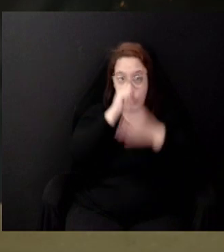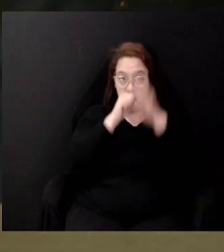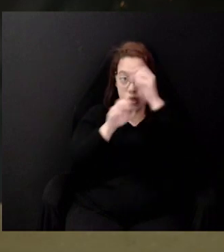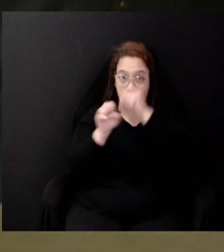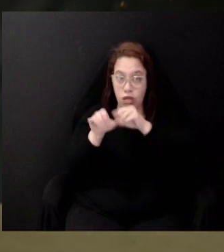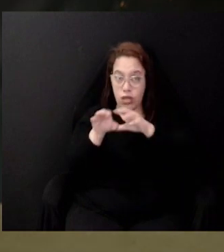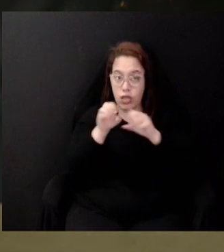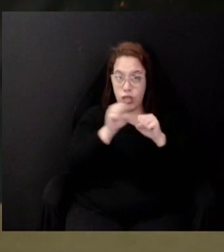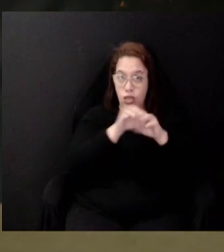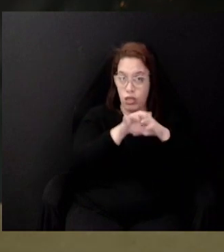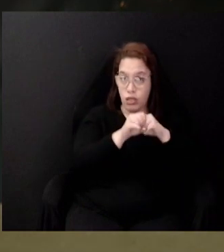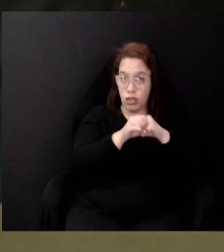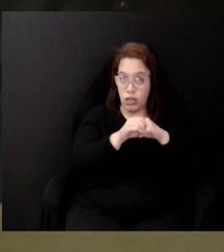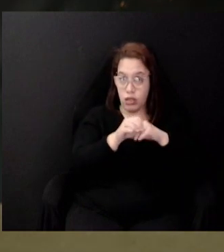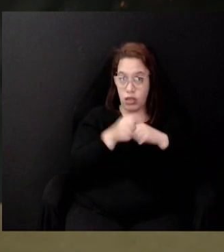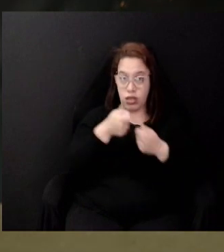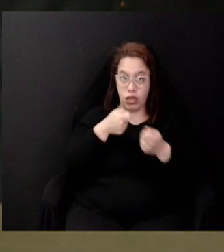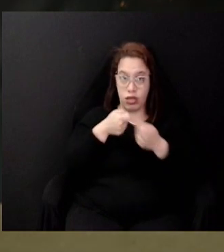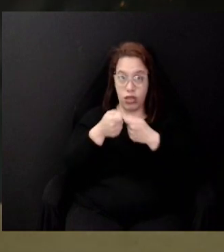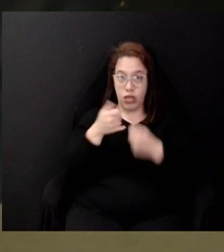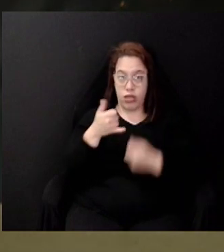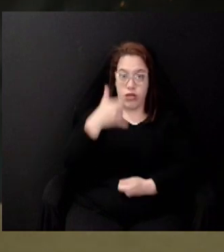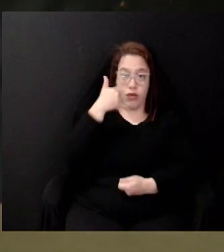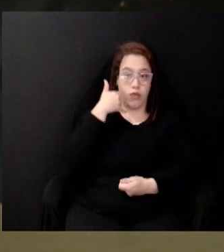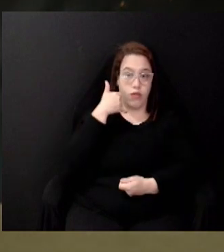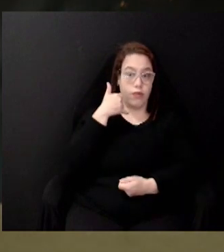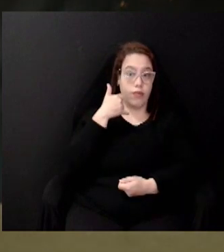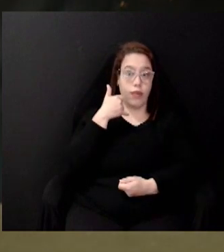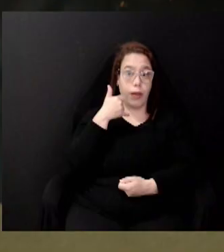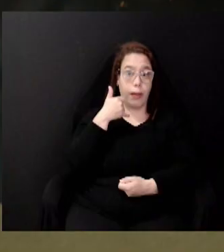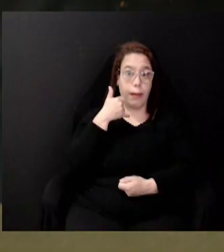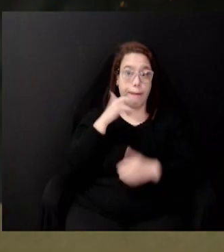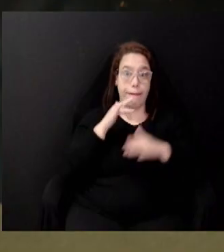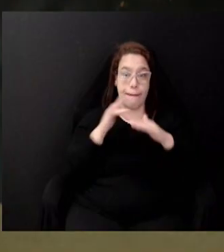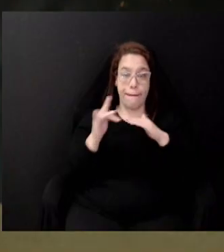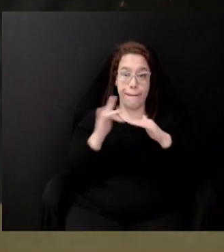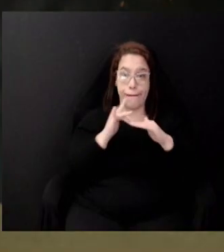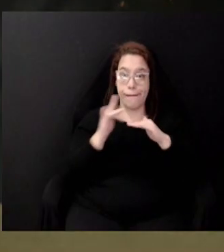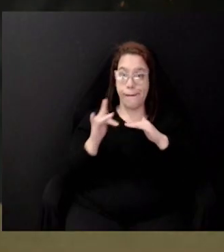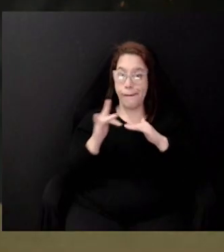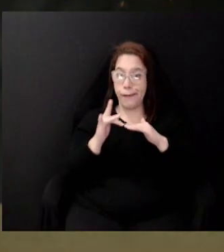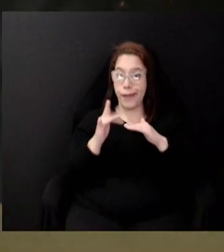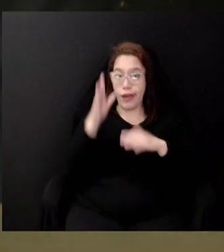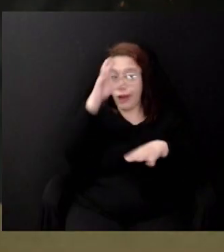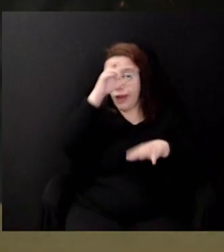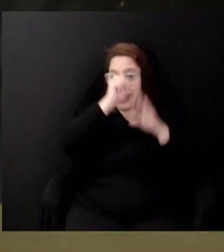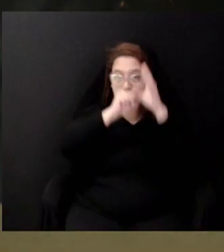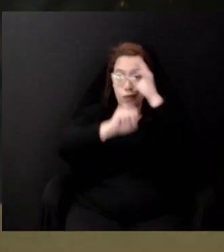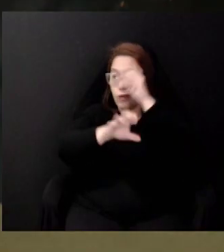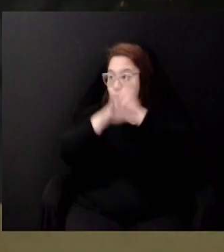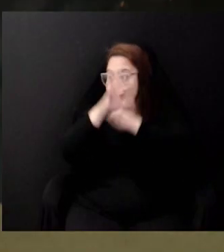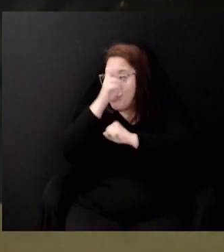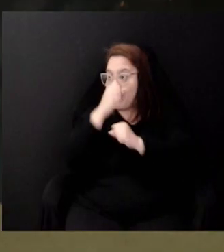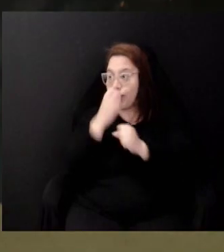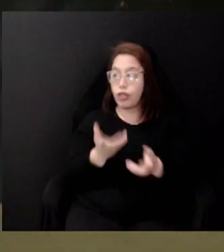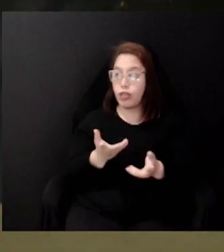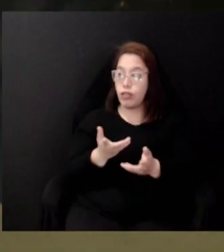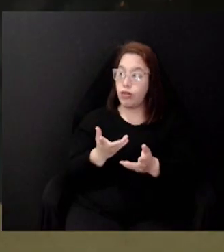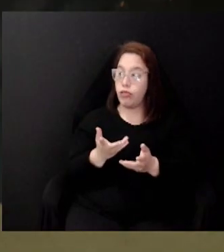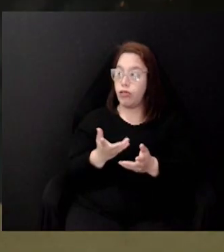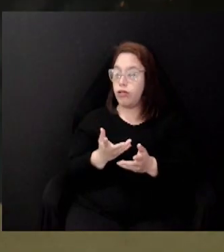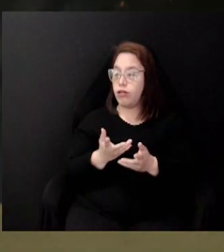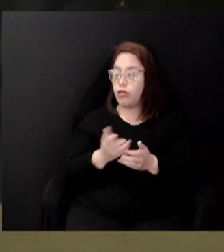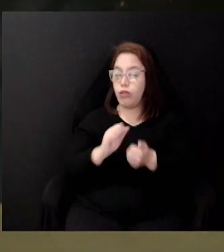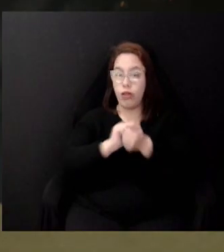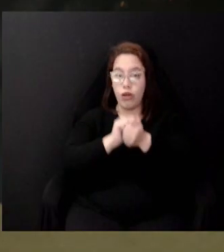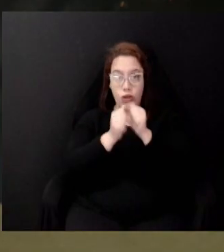como mexer no celular, das redes sociais, e a gente aprendeu de uma forma em que nos adaptamos e hoje a